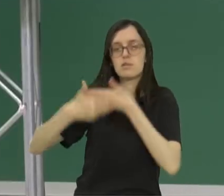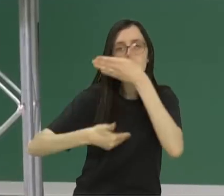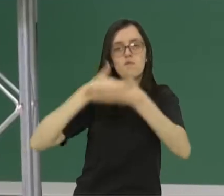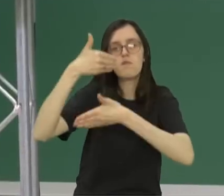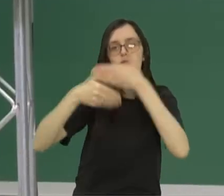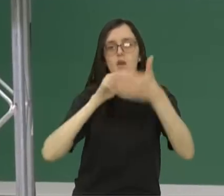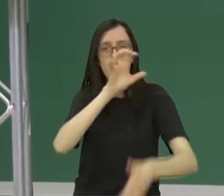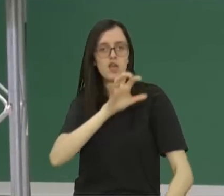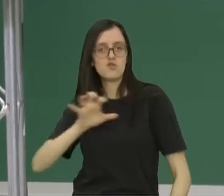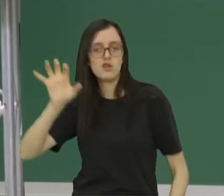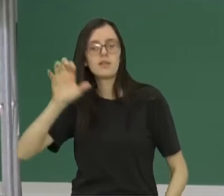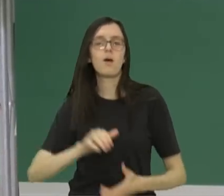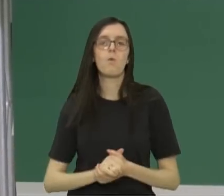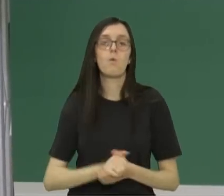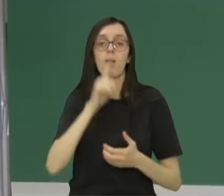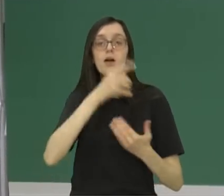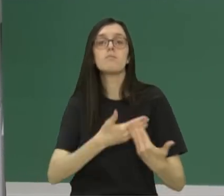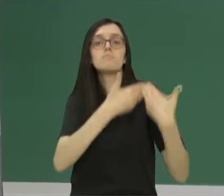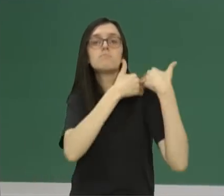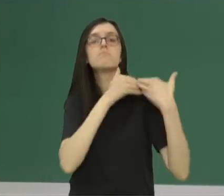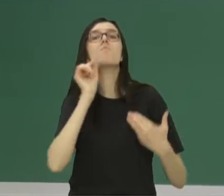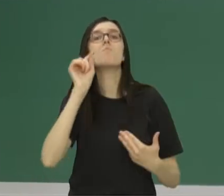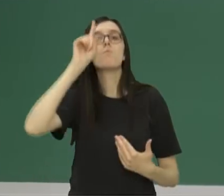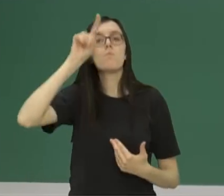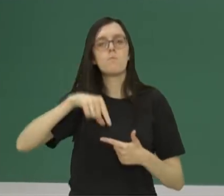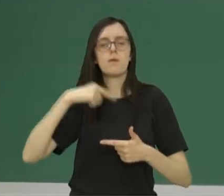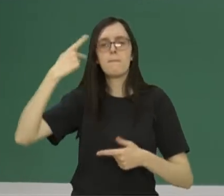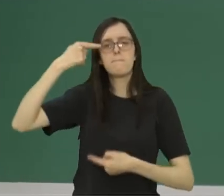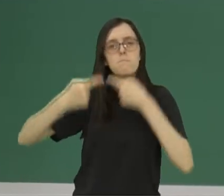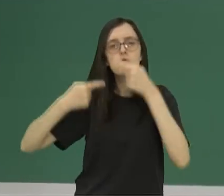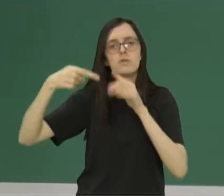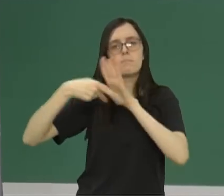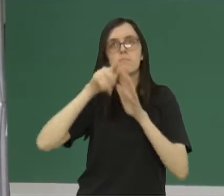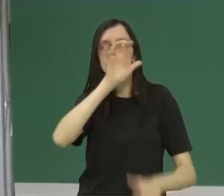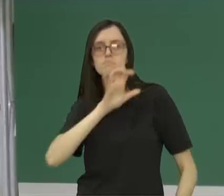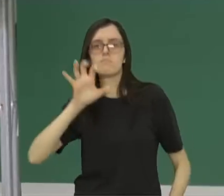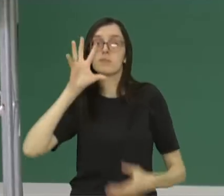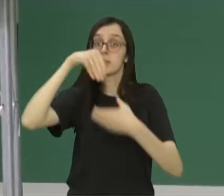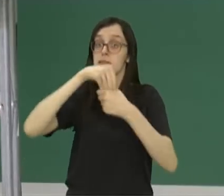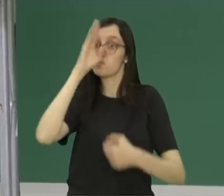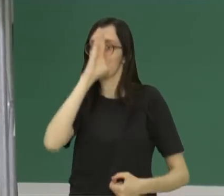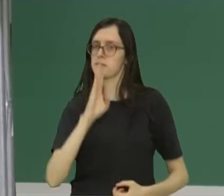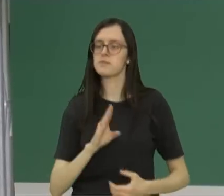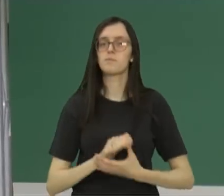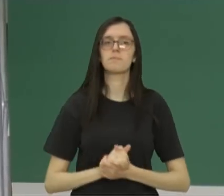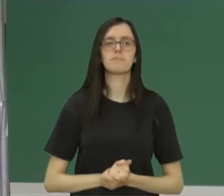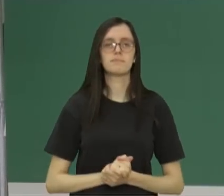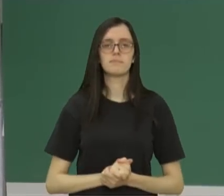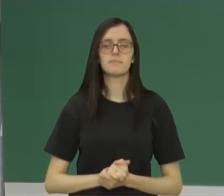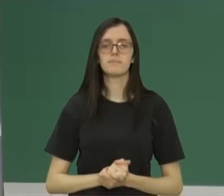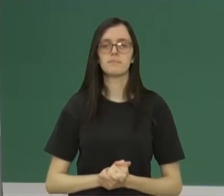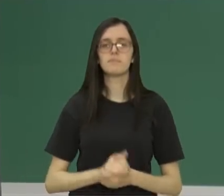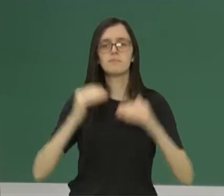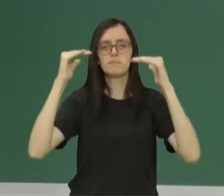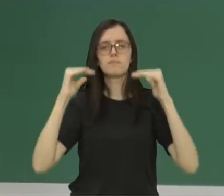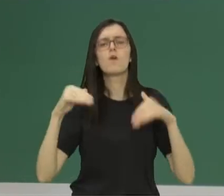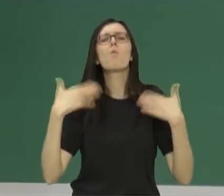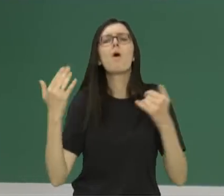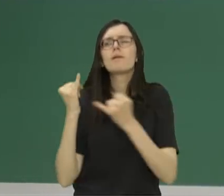Desenvolvimento Regional, que é responsável por toda essa política regional dentro do Brasil. Quais que são